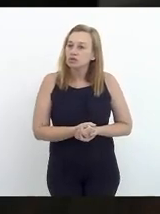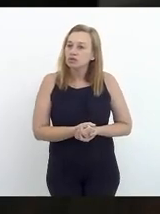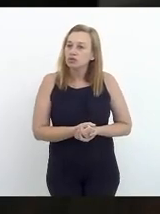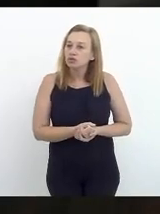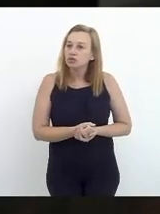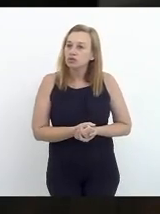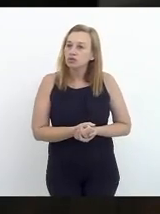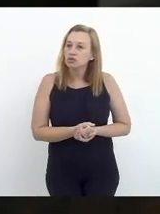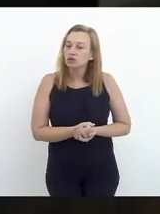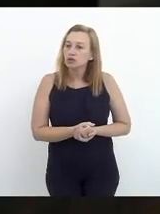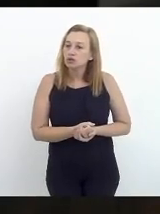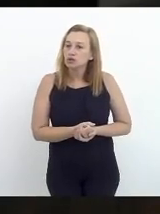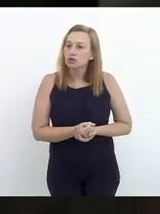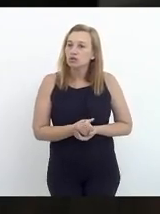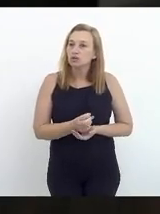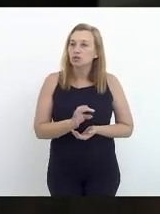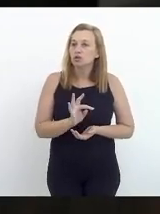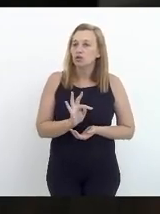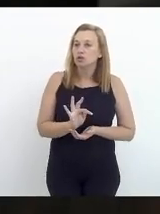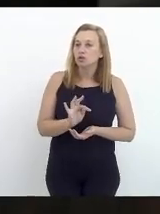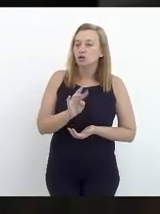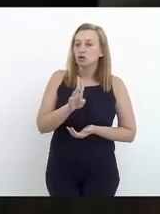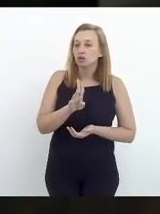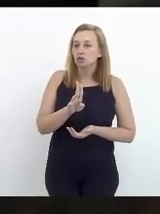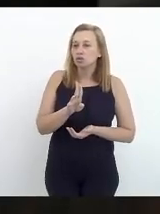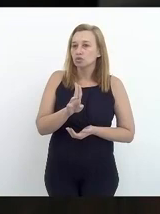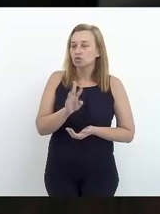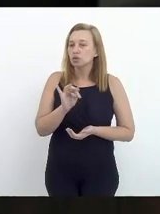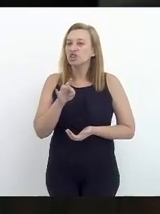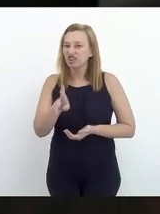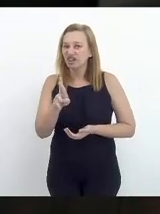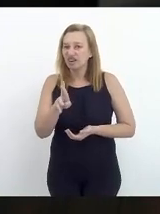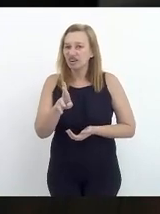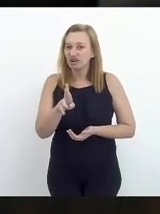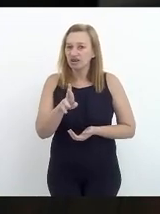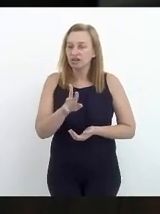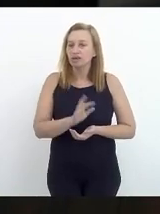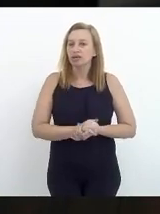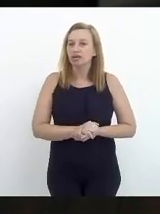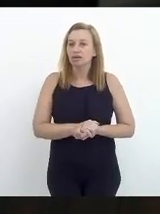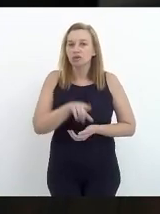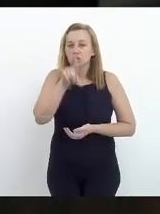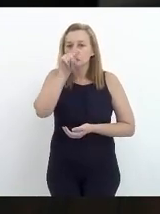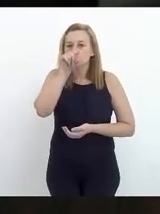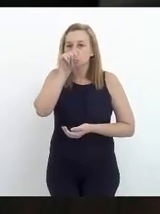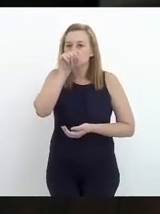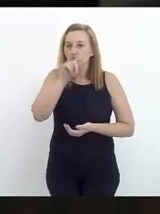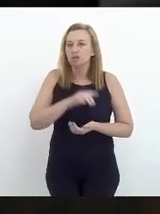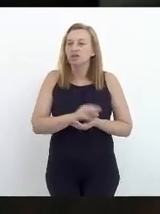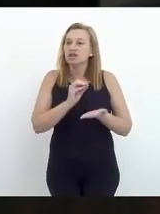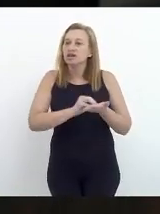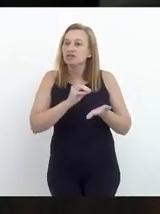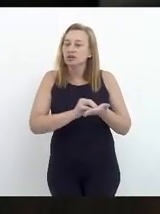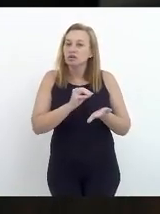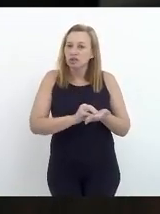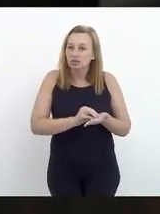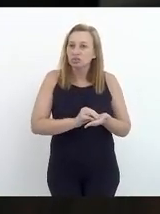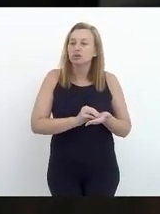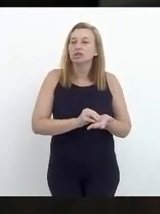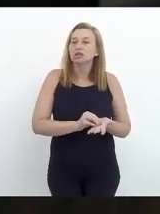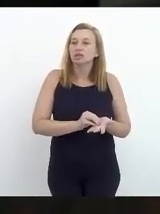muito familiarizado, é Twitter, que está faltando democracia aqui.